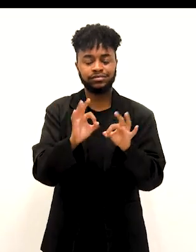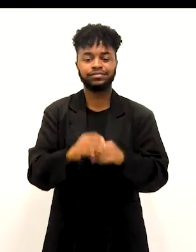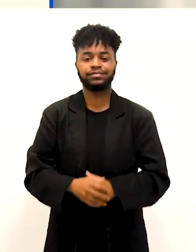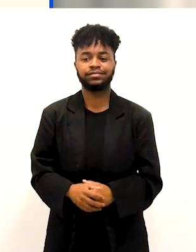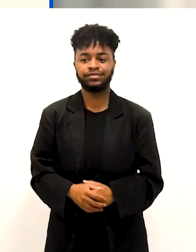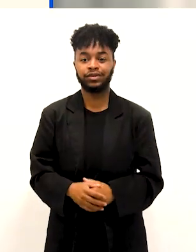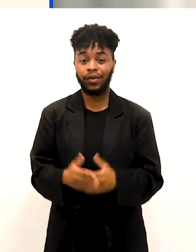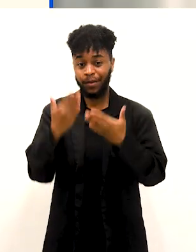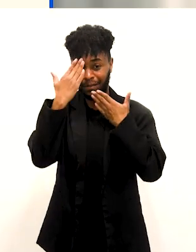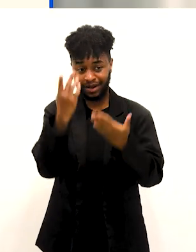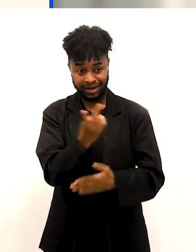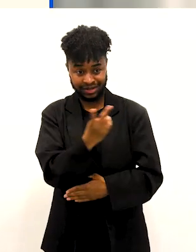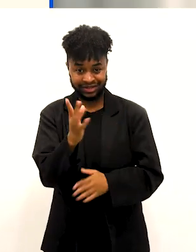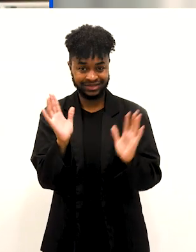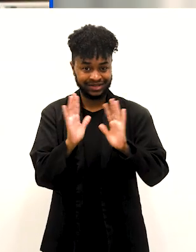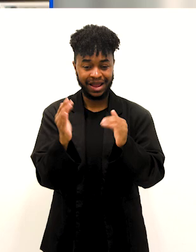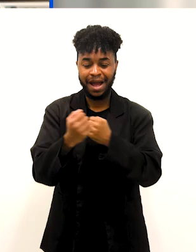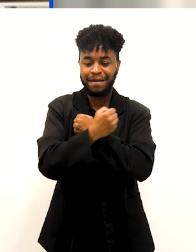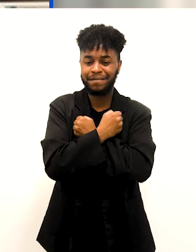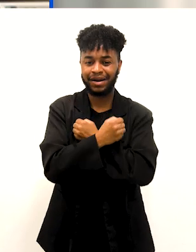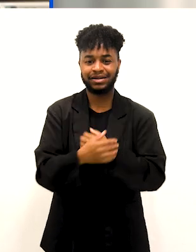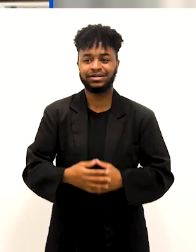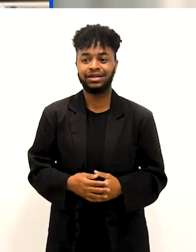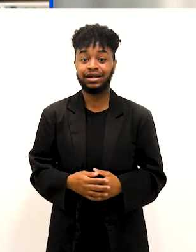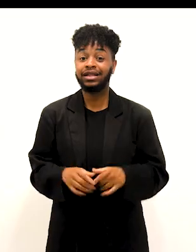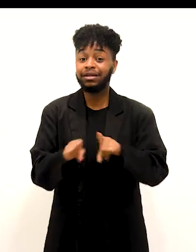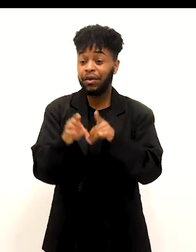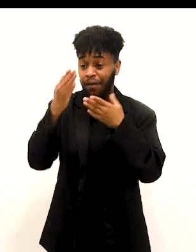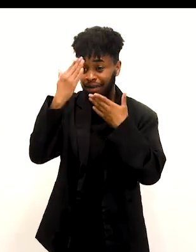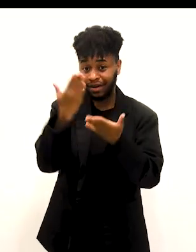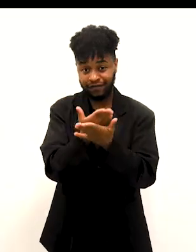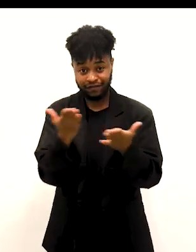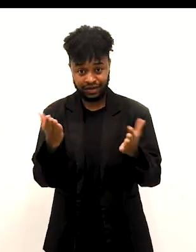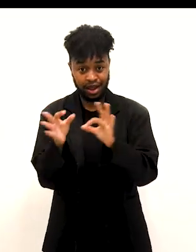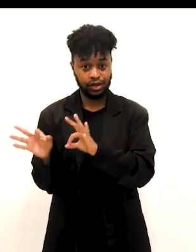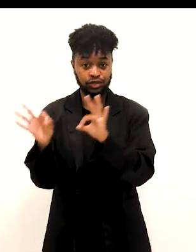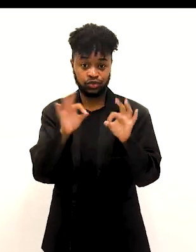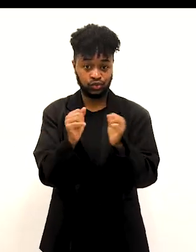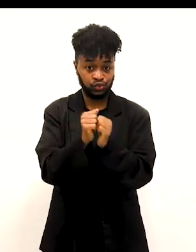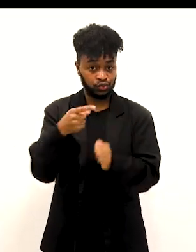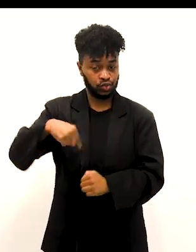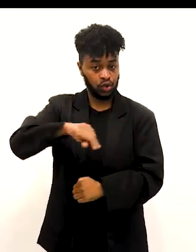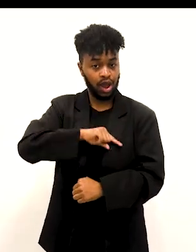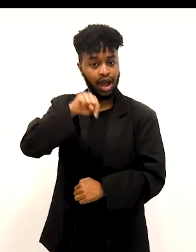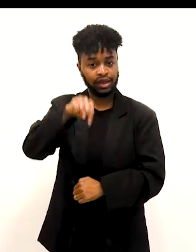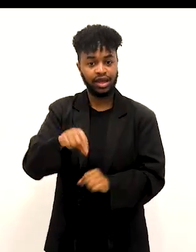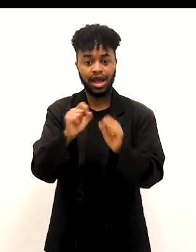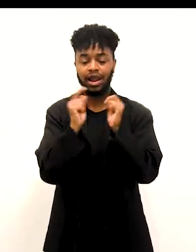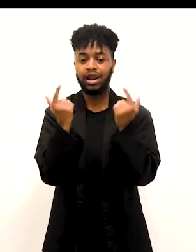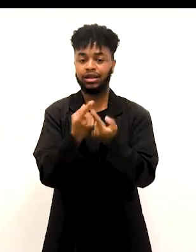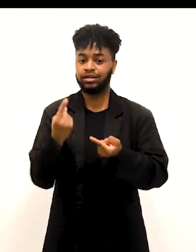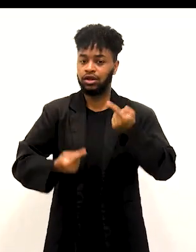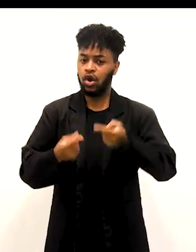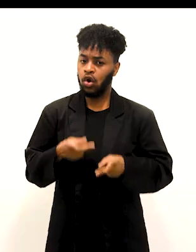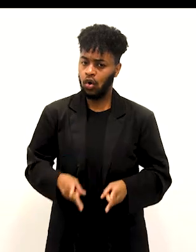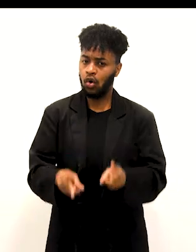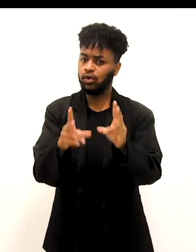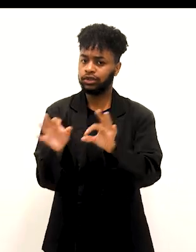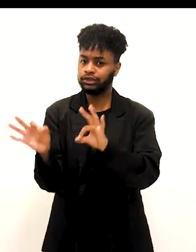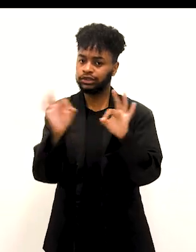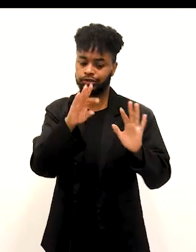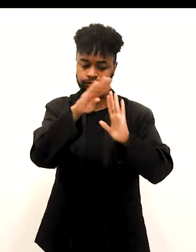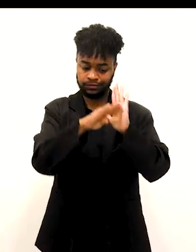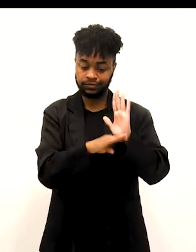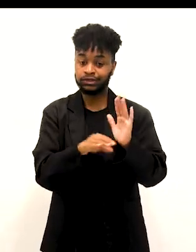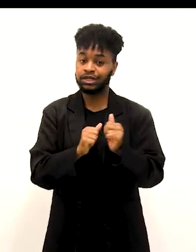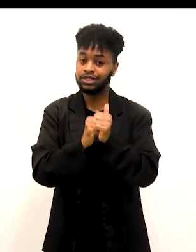obrigada. Tchau, Gustavo. Tchau, Obrigado, até a Wagner. Um próxima. abraço. Até a Tchau, tchau, próxima. abração. E obrigada a você que esteve conosco no Alerj Debate de hoje. Continue acompanhando